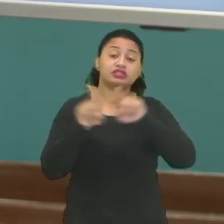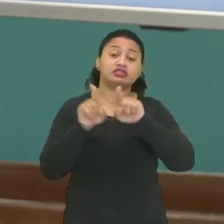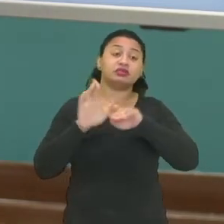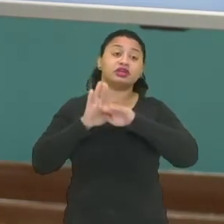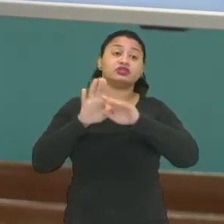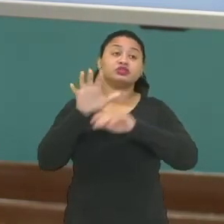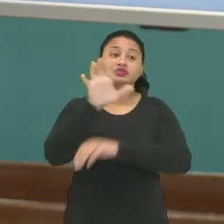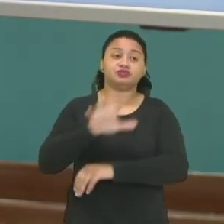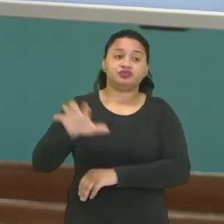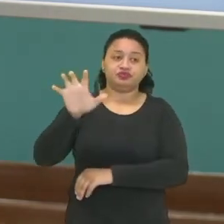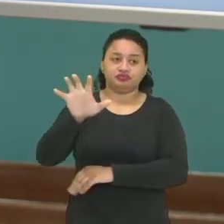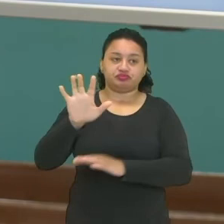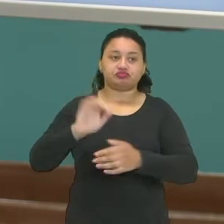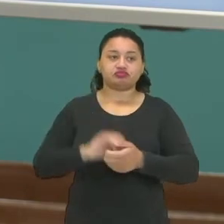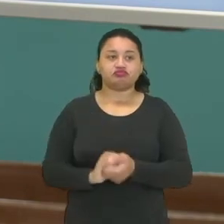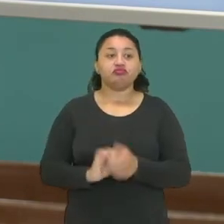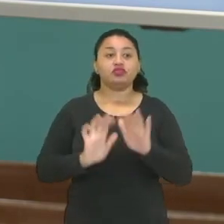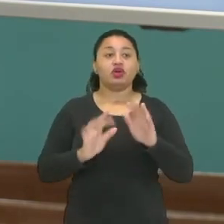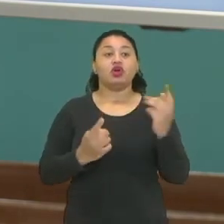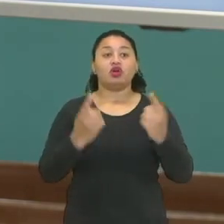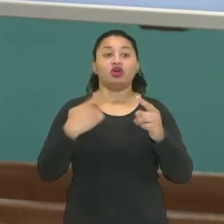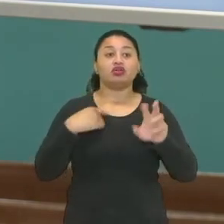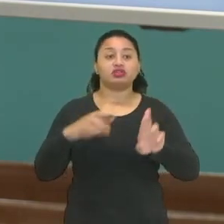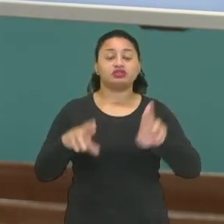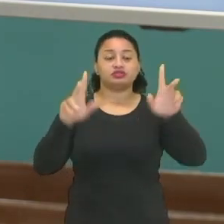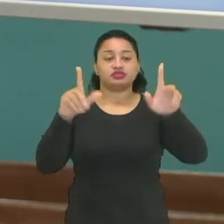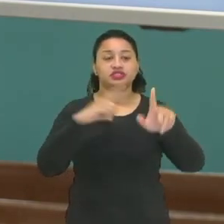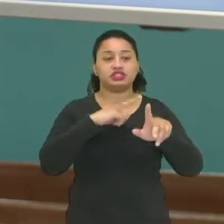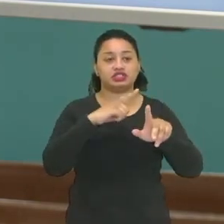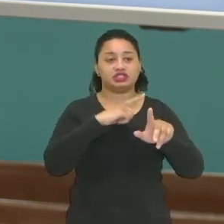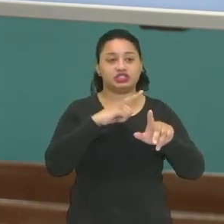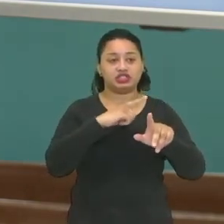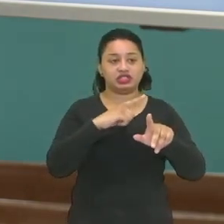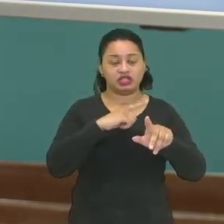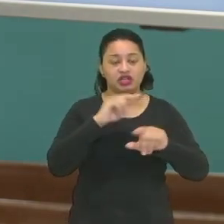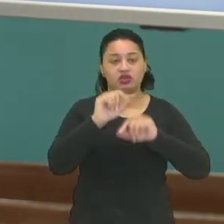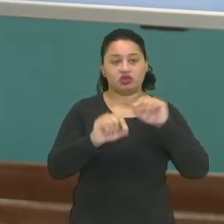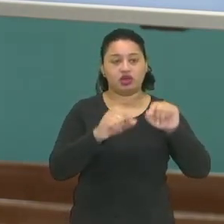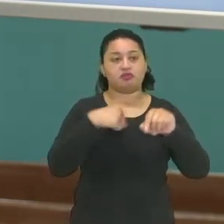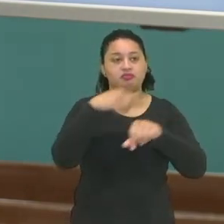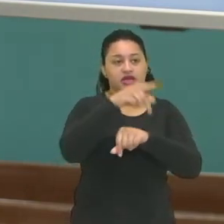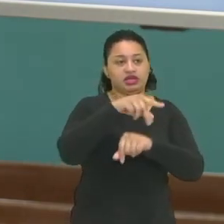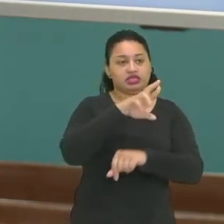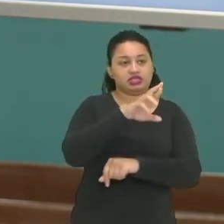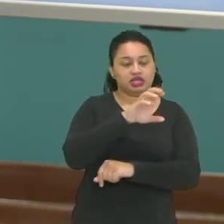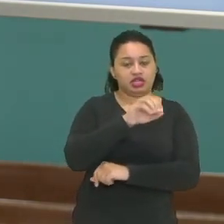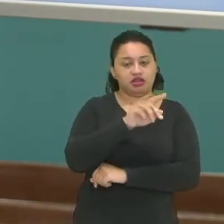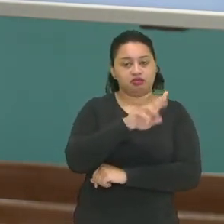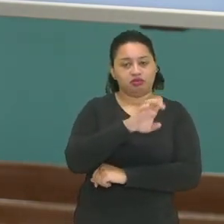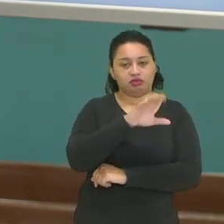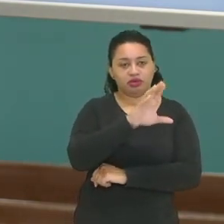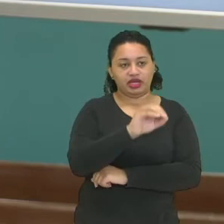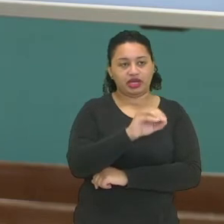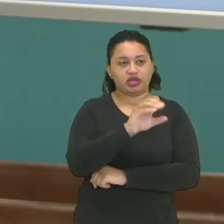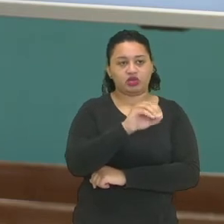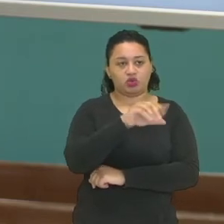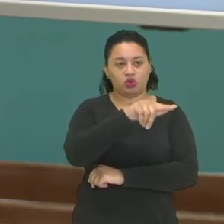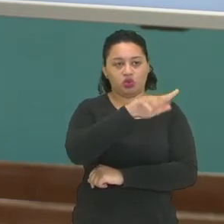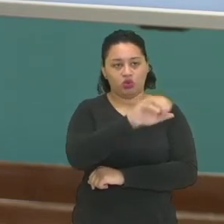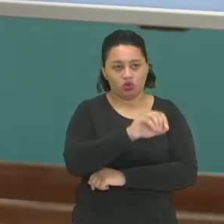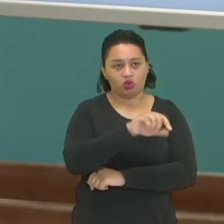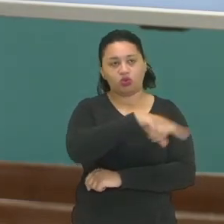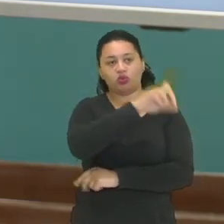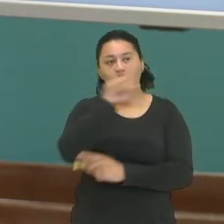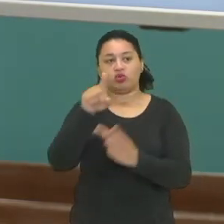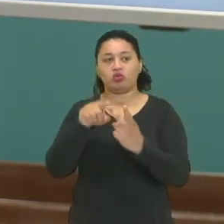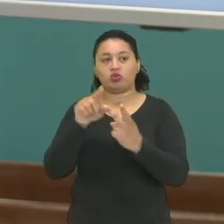diferença entre os países República Democrática do Congo e o Congo. Então eles são divididos pelo rio Congo, né? Então o primeiro